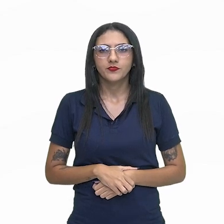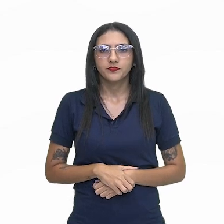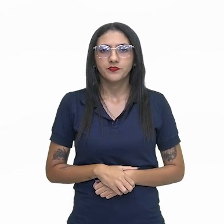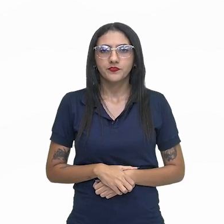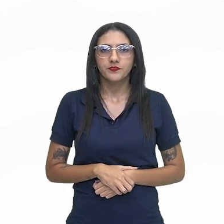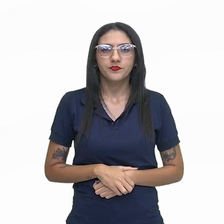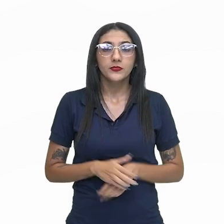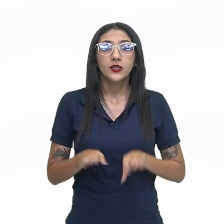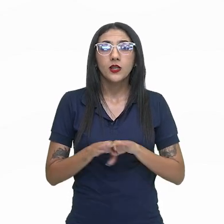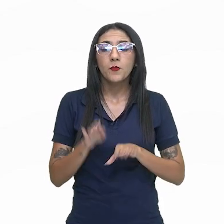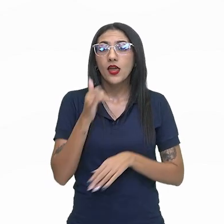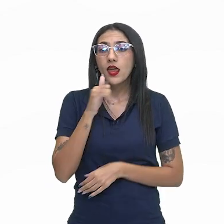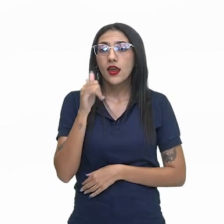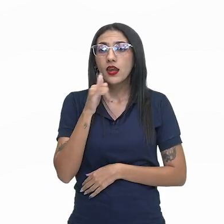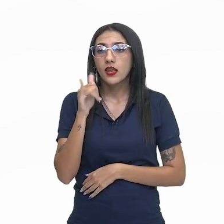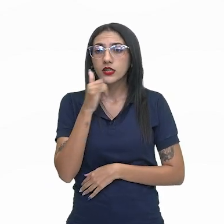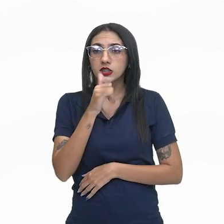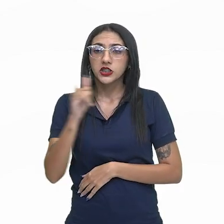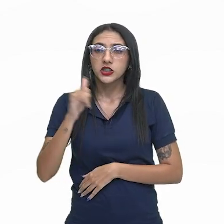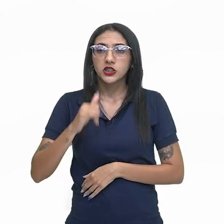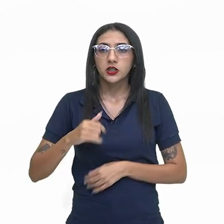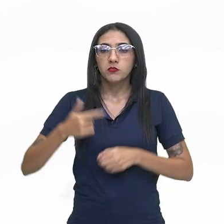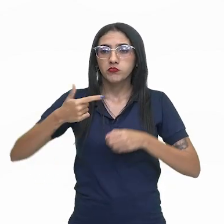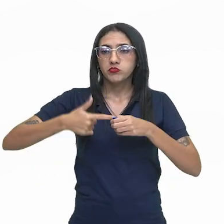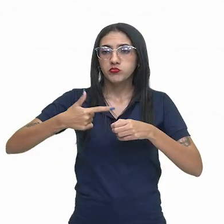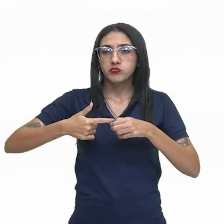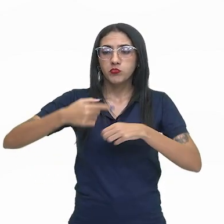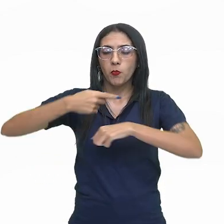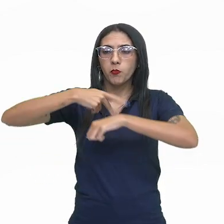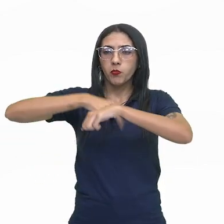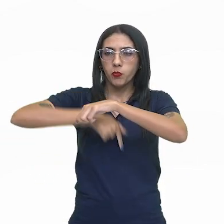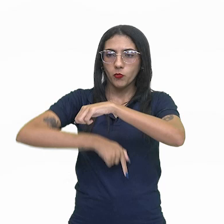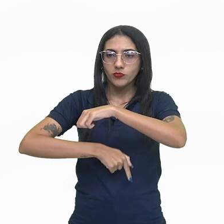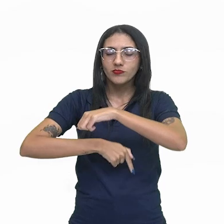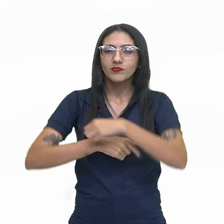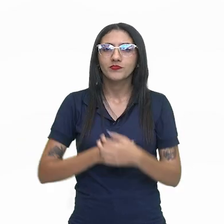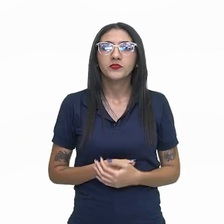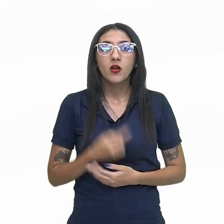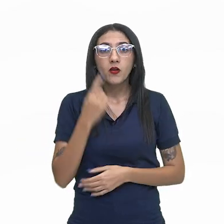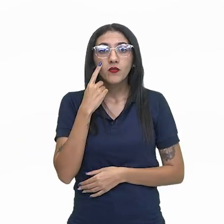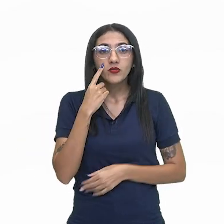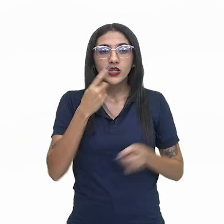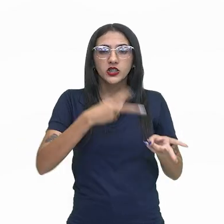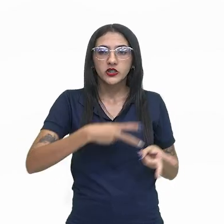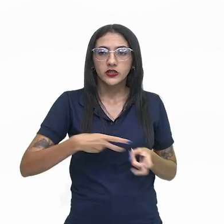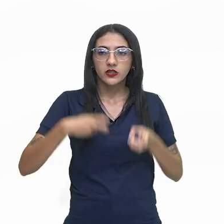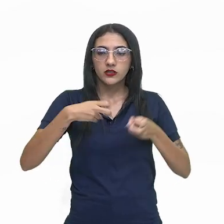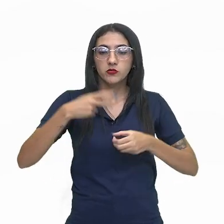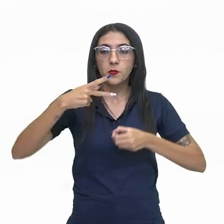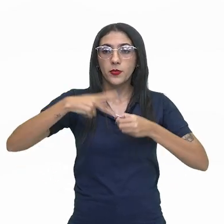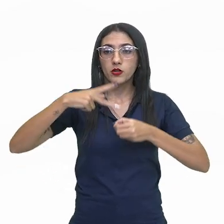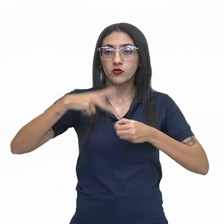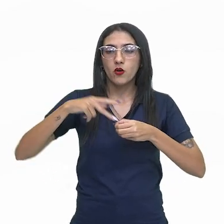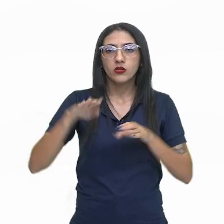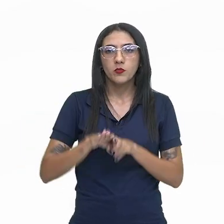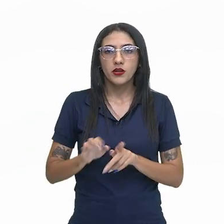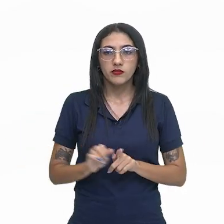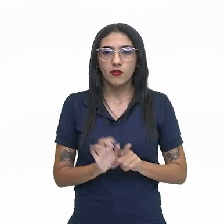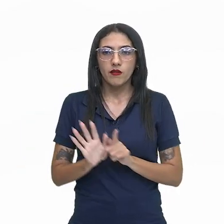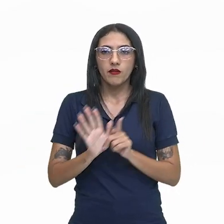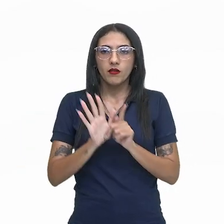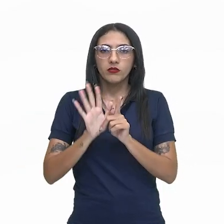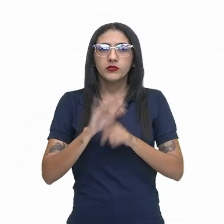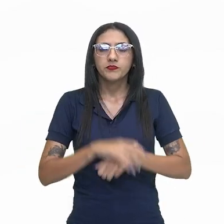combustíveis fósseis, né? Aí eu pontuei para vocês a extração de petróleo e gás, né? Projetos também